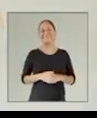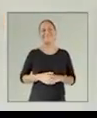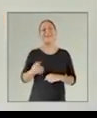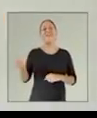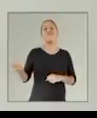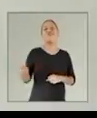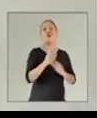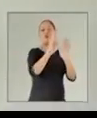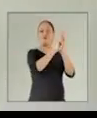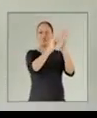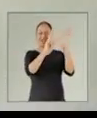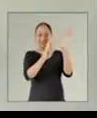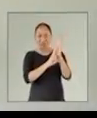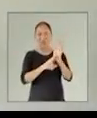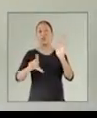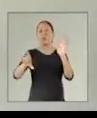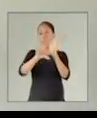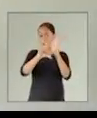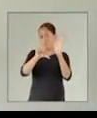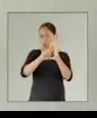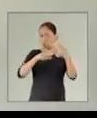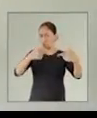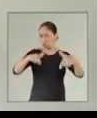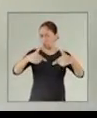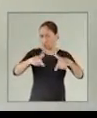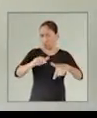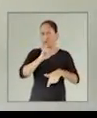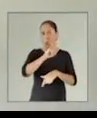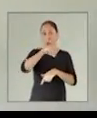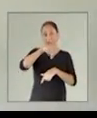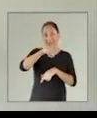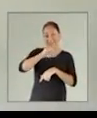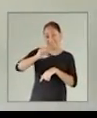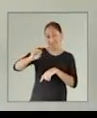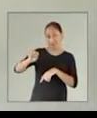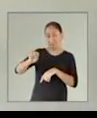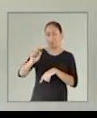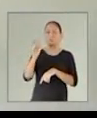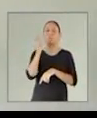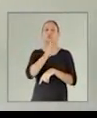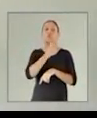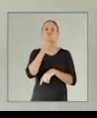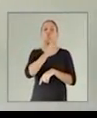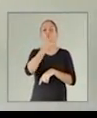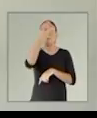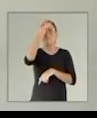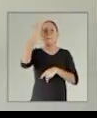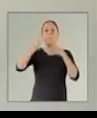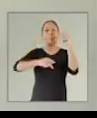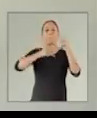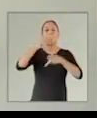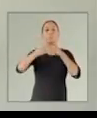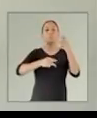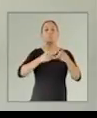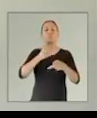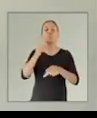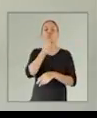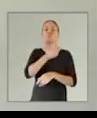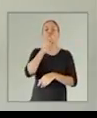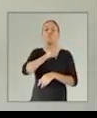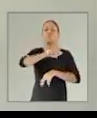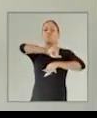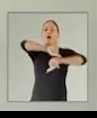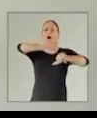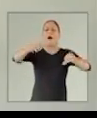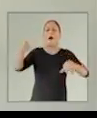As novas regras de legislação trabalhista e previdenciária garantem o acesso da população a vários benefícios. Veja,